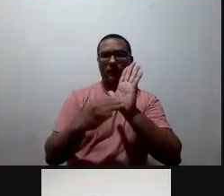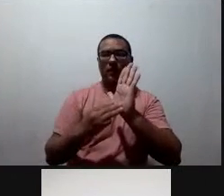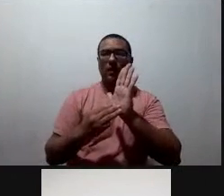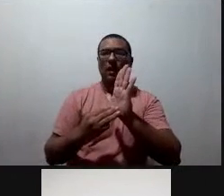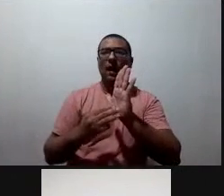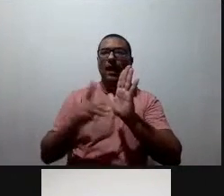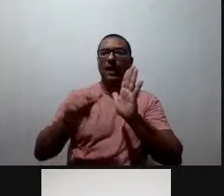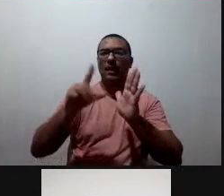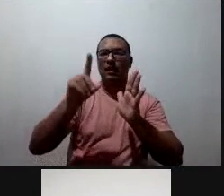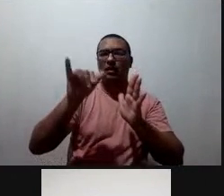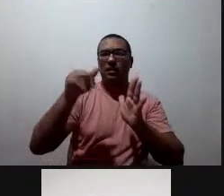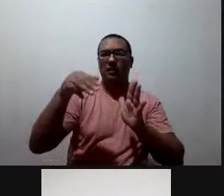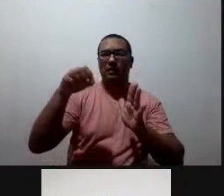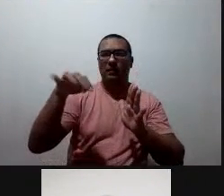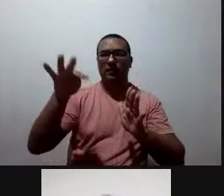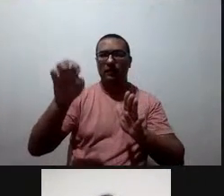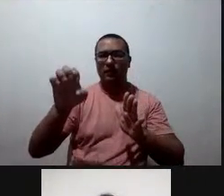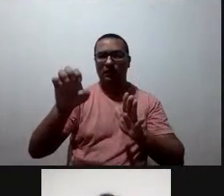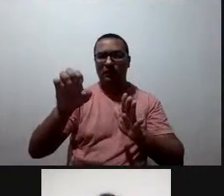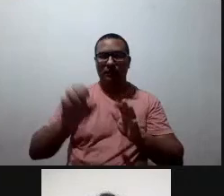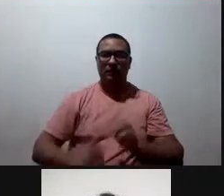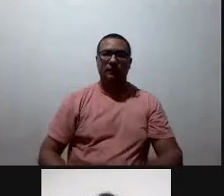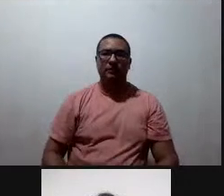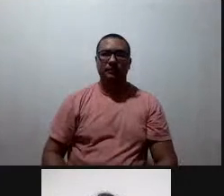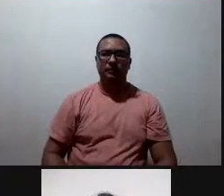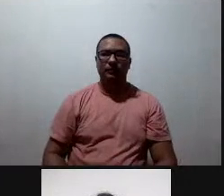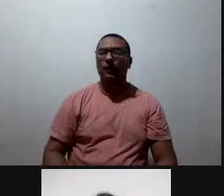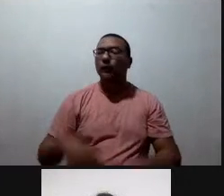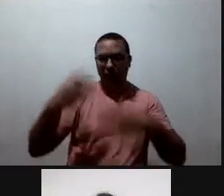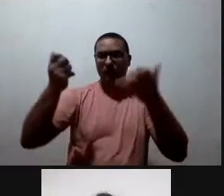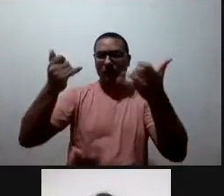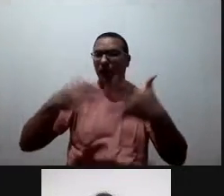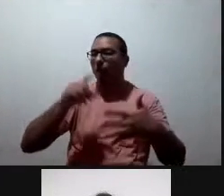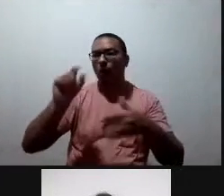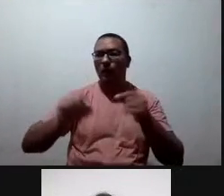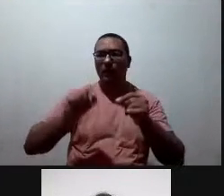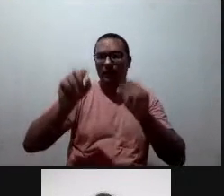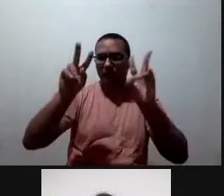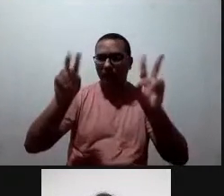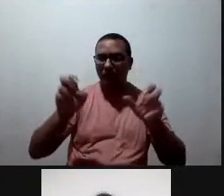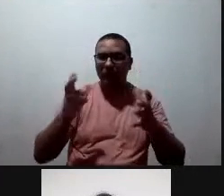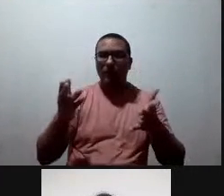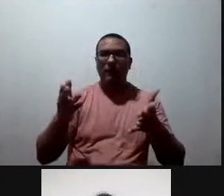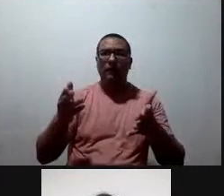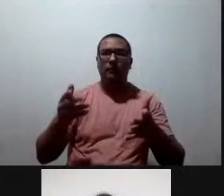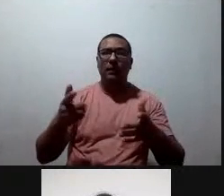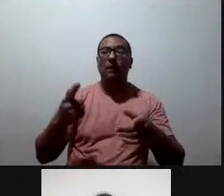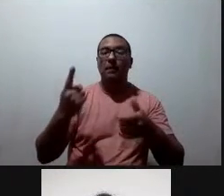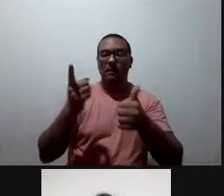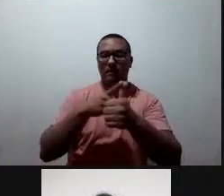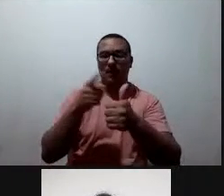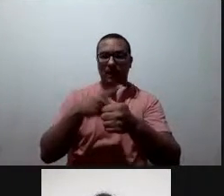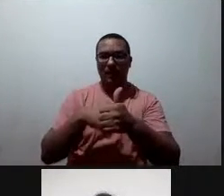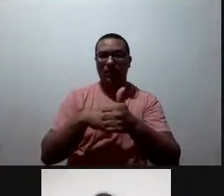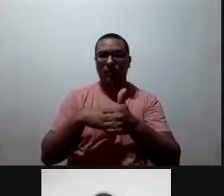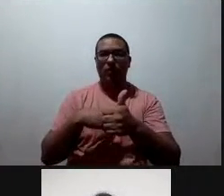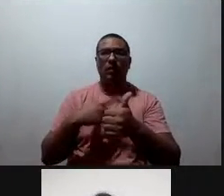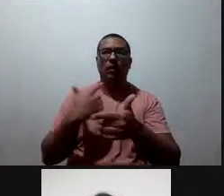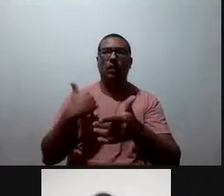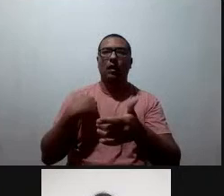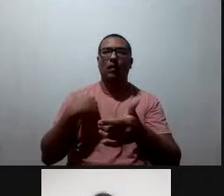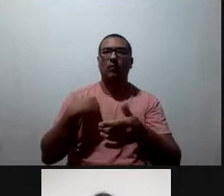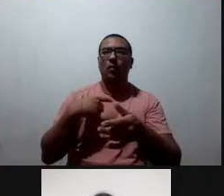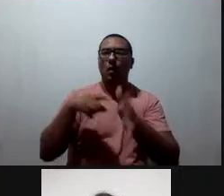O duplo diamante, para quem não conhece, é o seguinte: eu estruturo, primeiro eu busco, digamos assim,